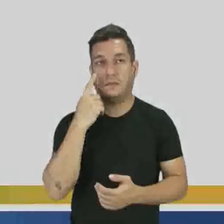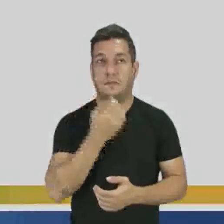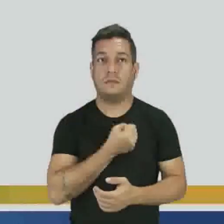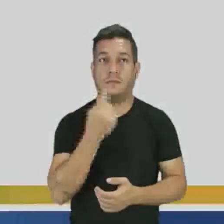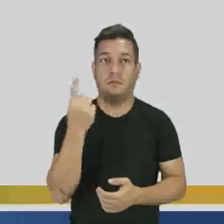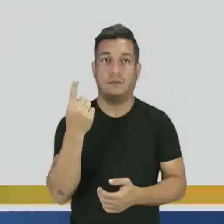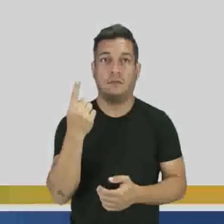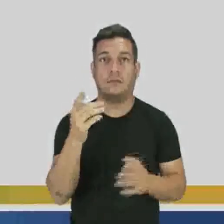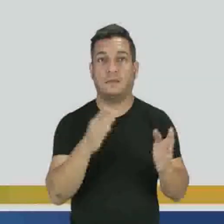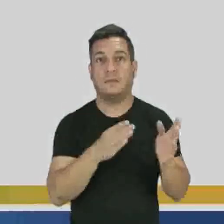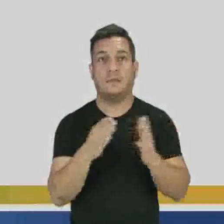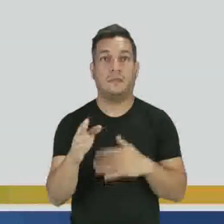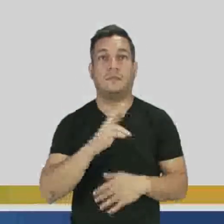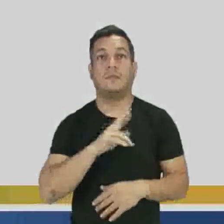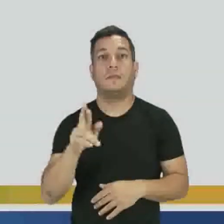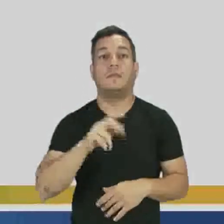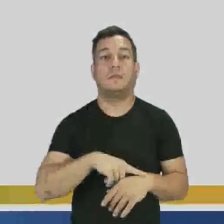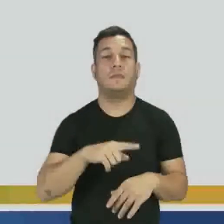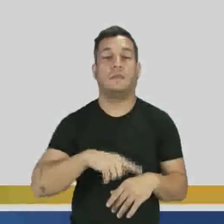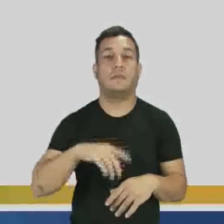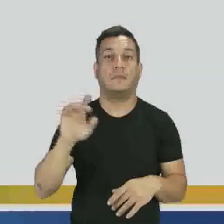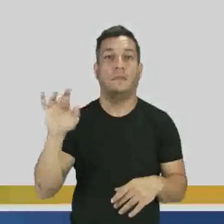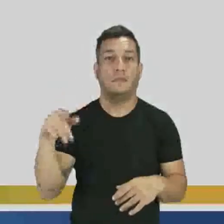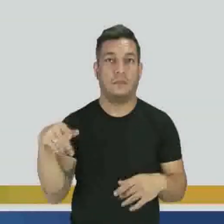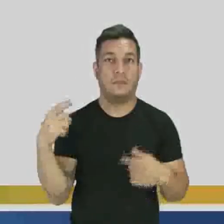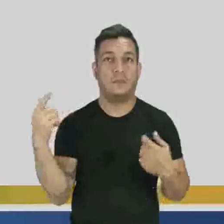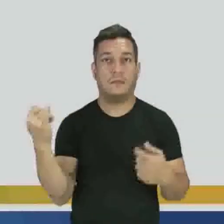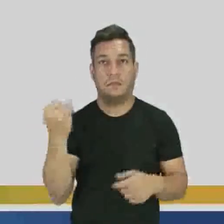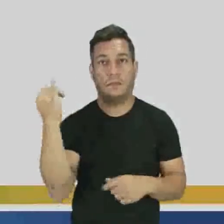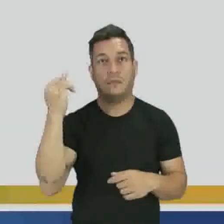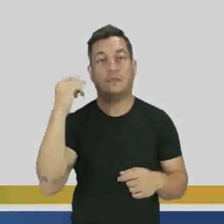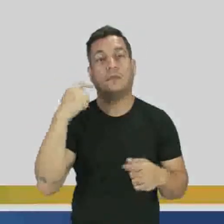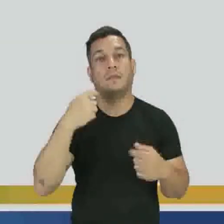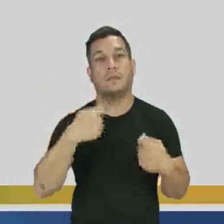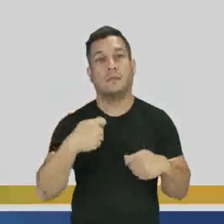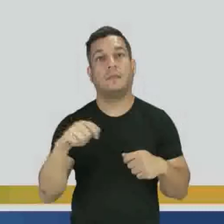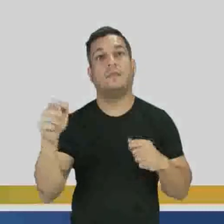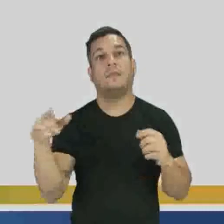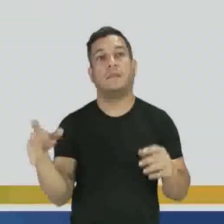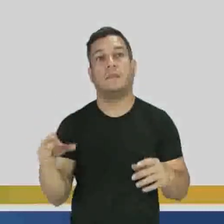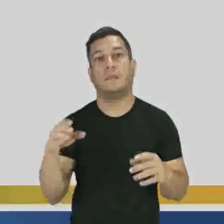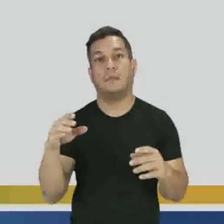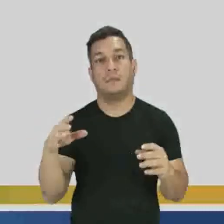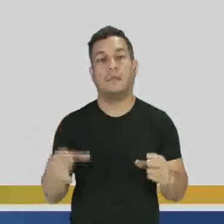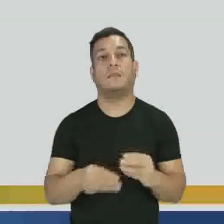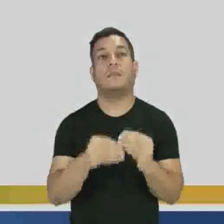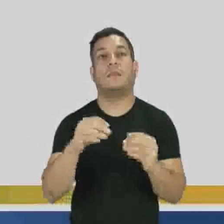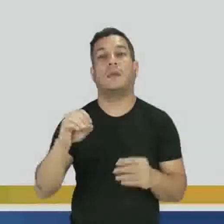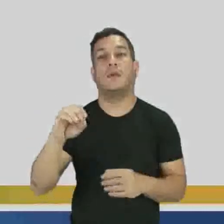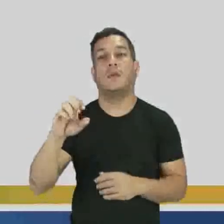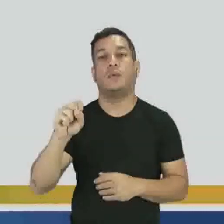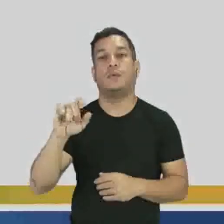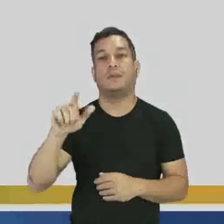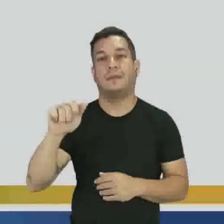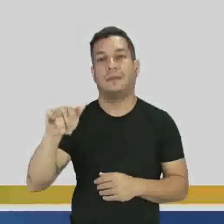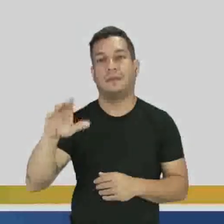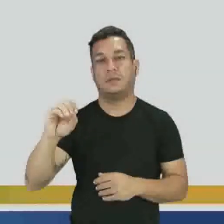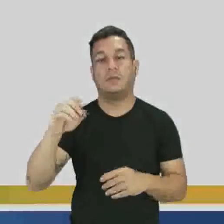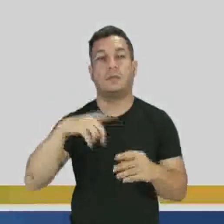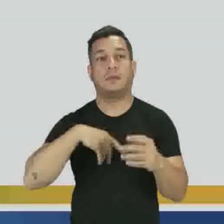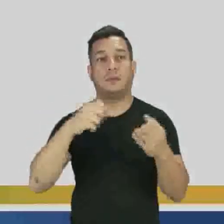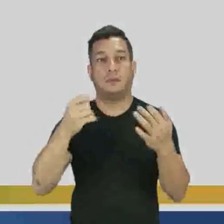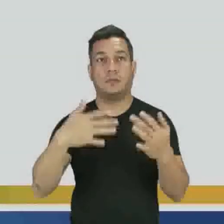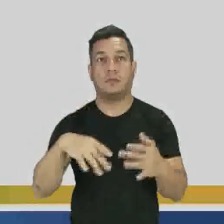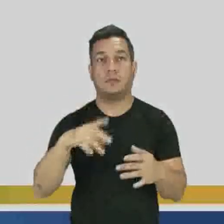1. O período representa o tempo necessário para se completar uma oscilação. Então, a gente pode perceber aí que essa